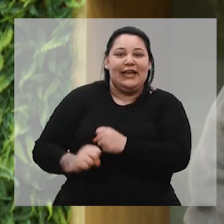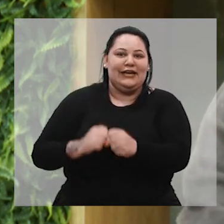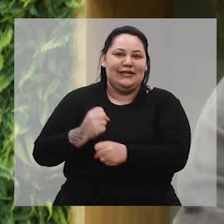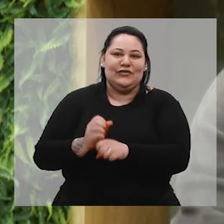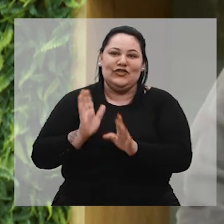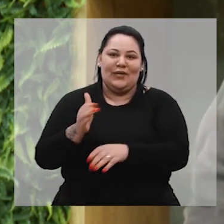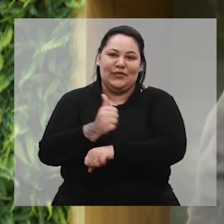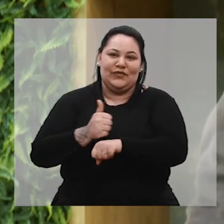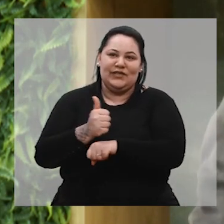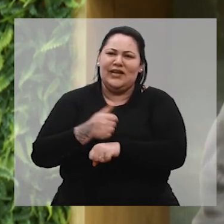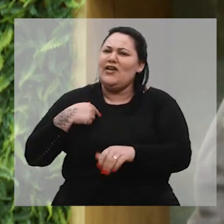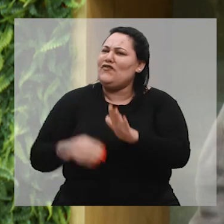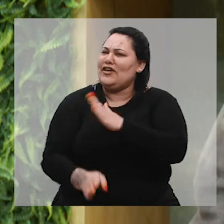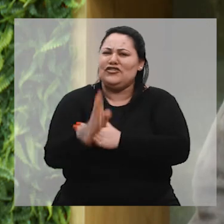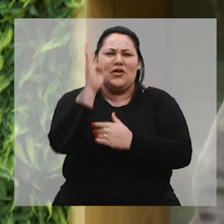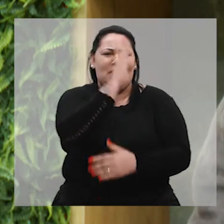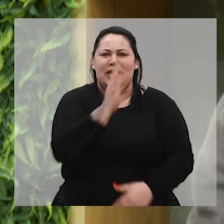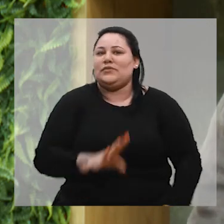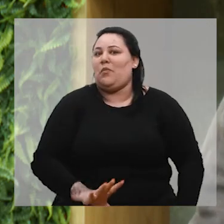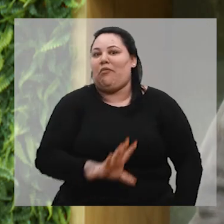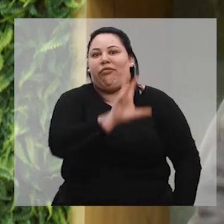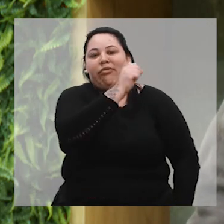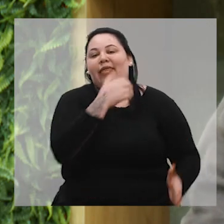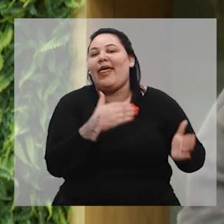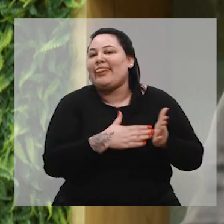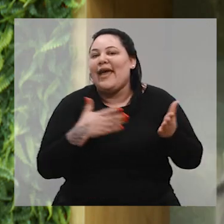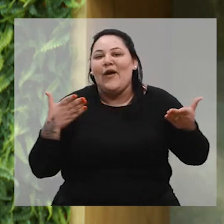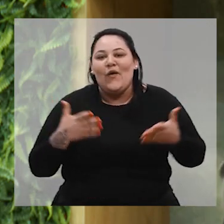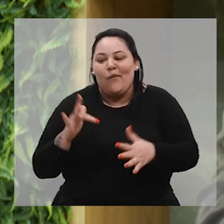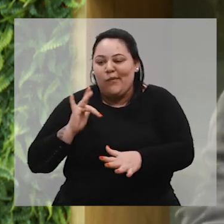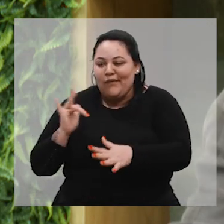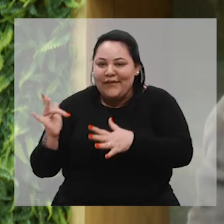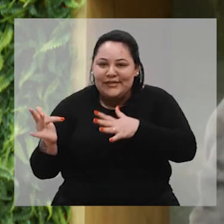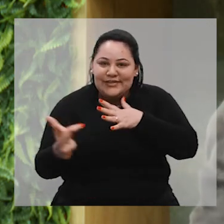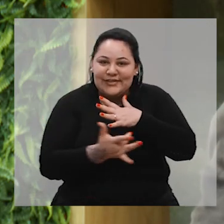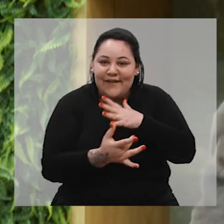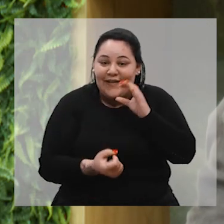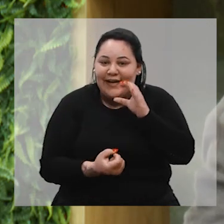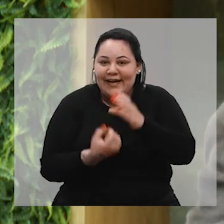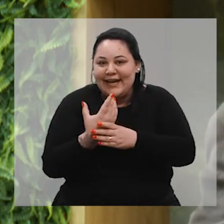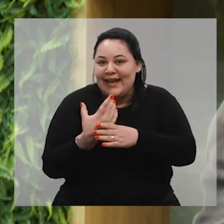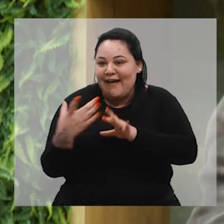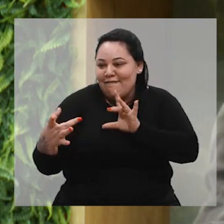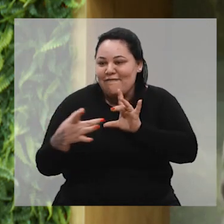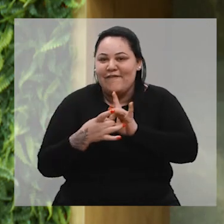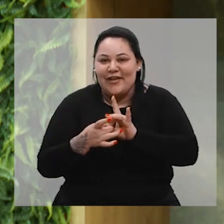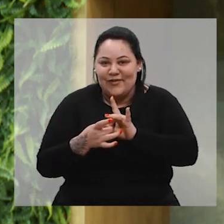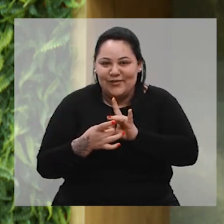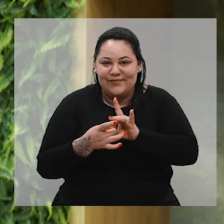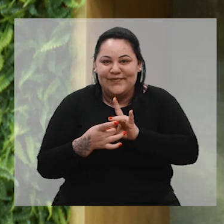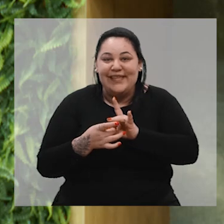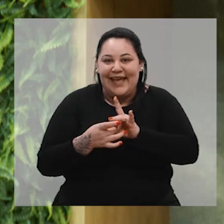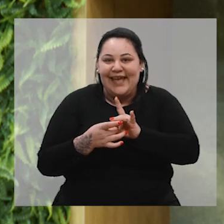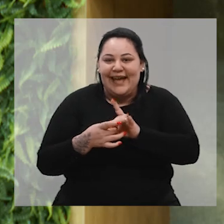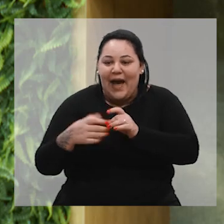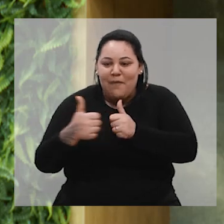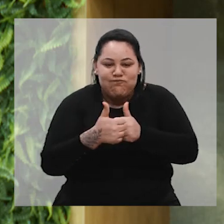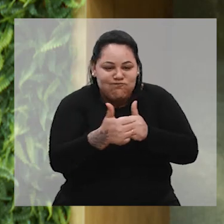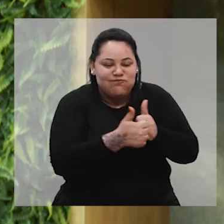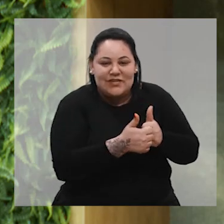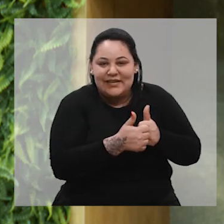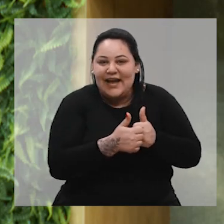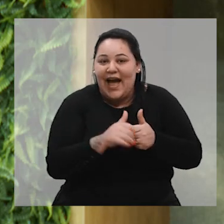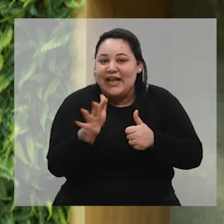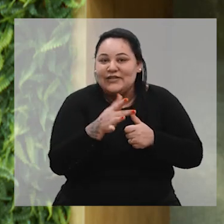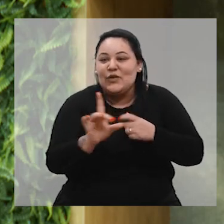dança, também quase 30 anos na dança, e também viajei pelo Brasil inteiro e até hoje, assim, as redes sociais acabam por aproximar as